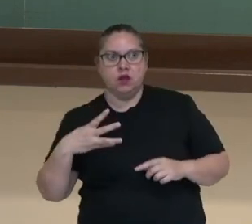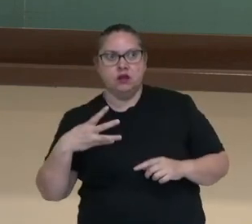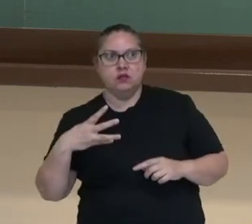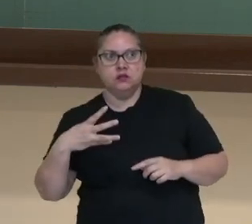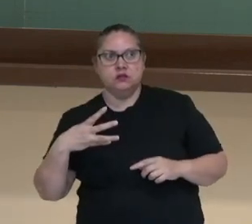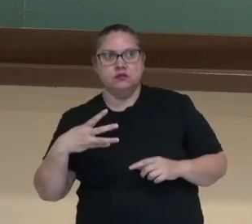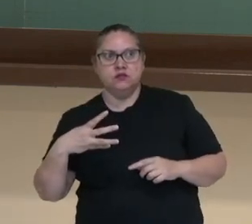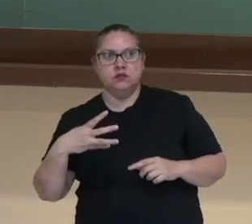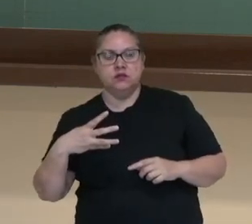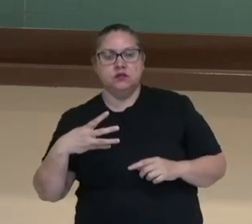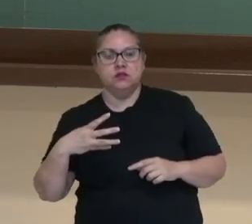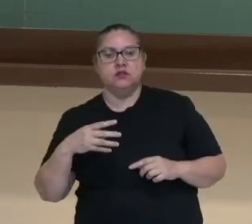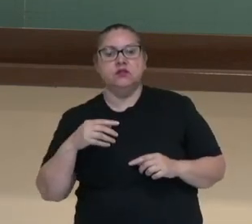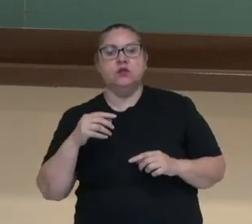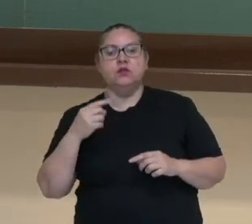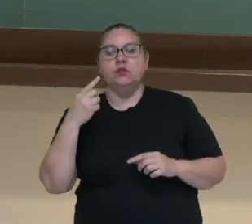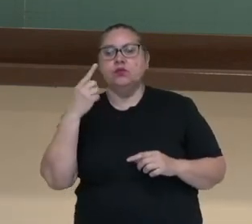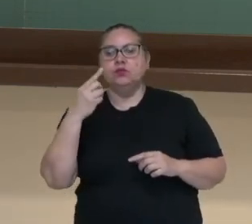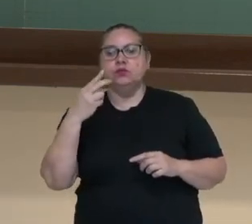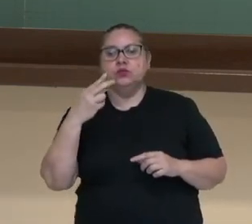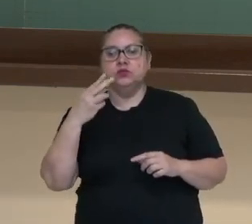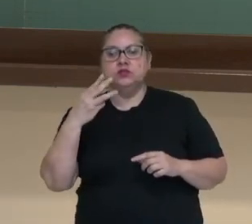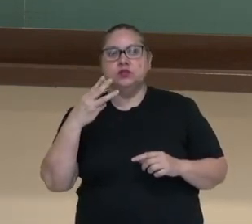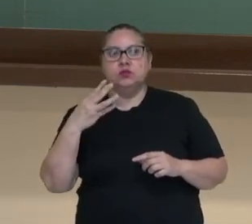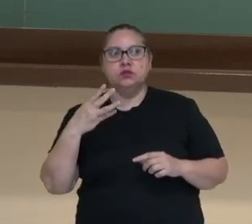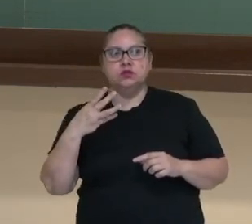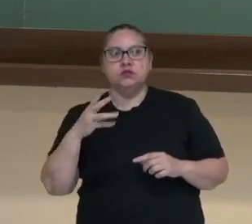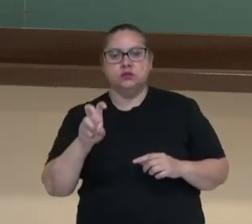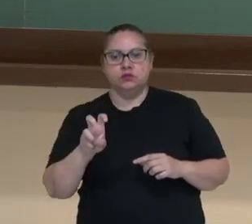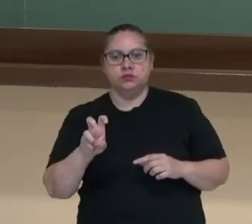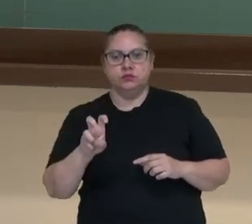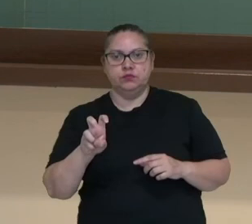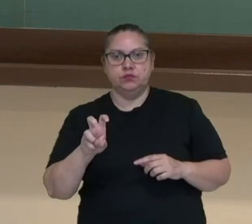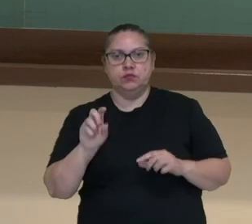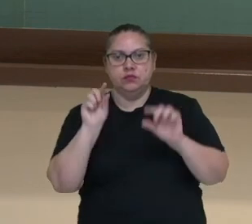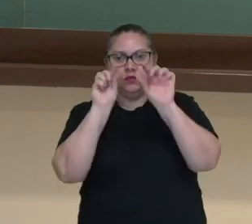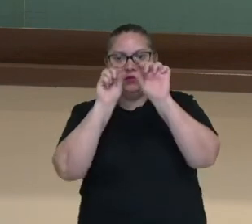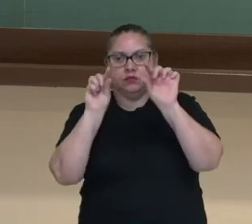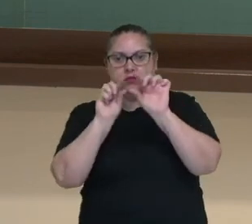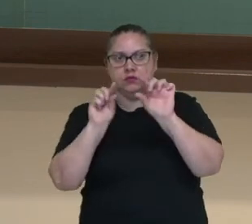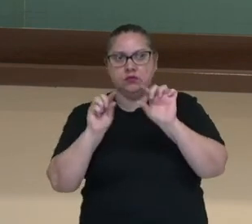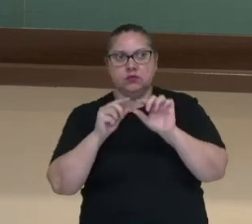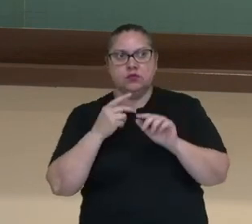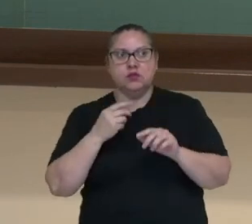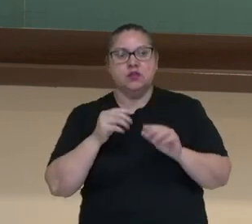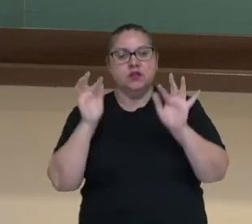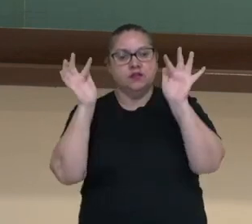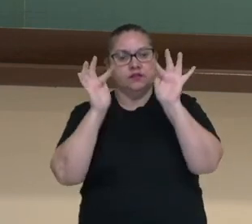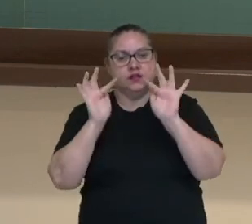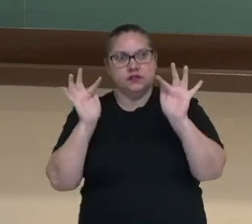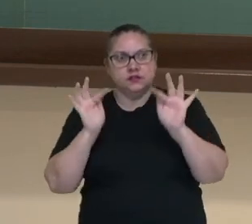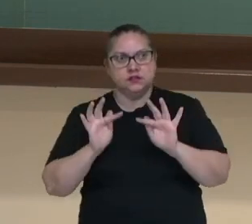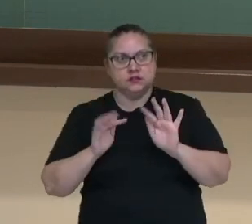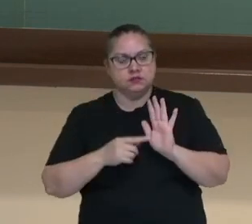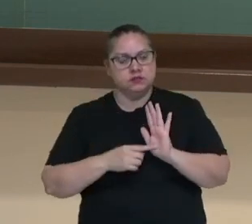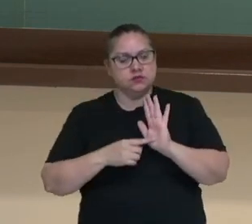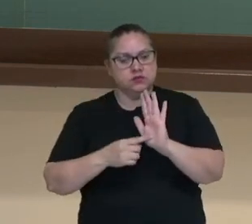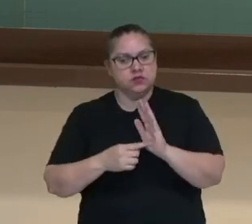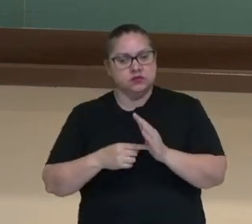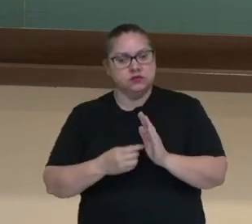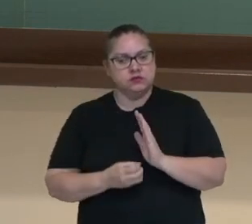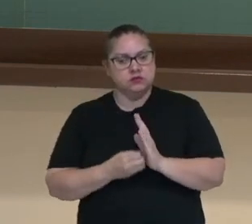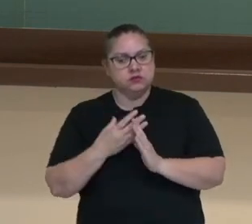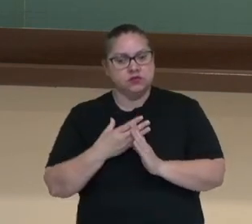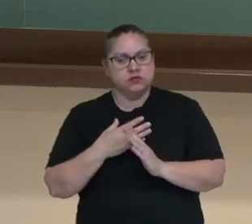quarta estrofe, nos versos 1, 2, 3, 4 e 5, a dizer: a felicidade aparece para aqueles